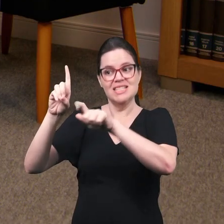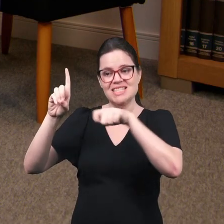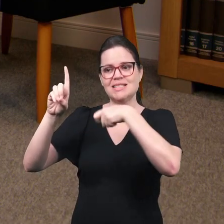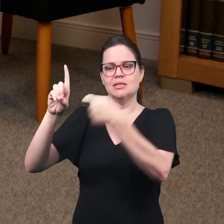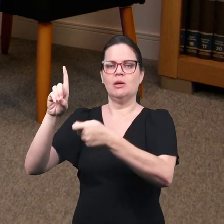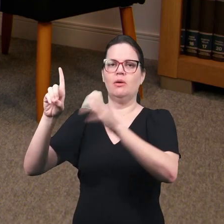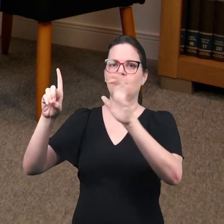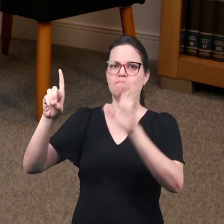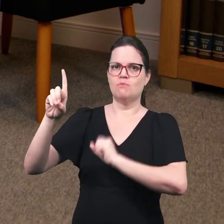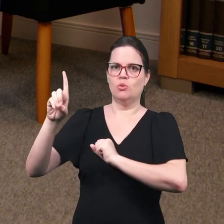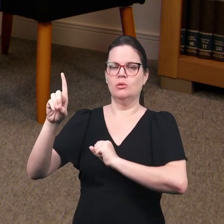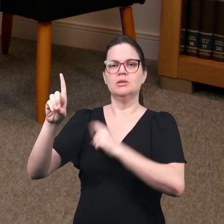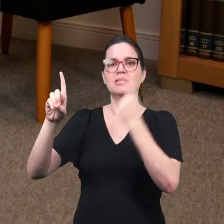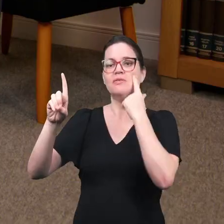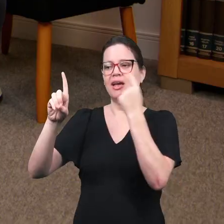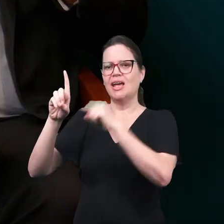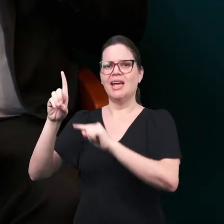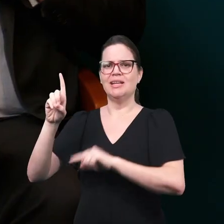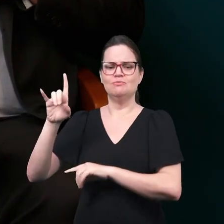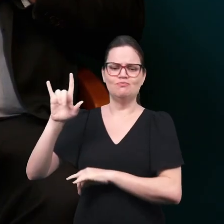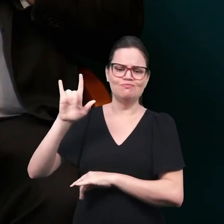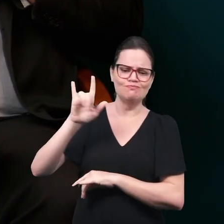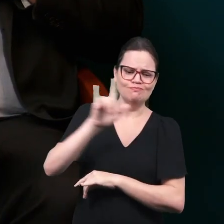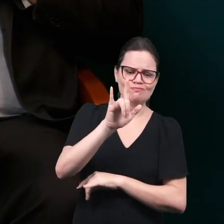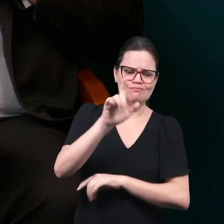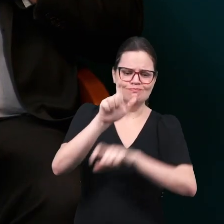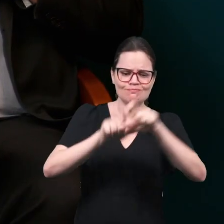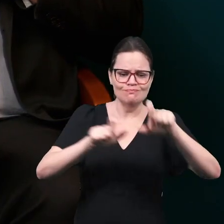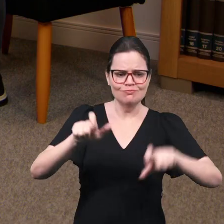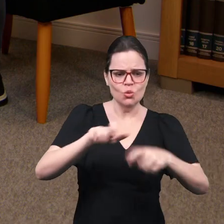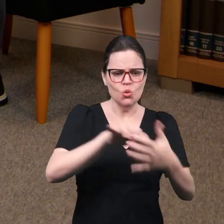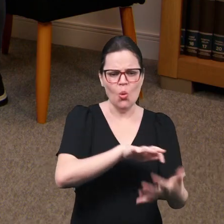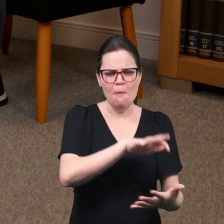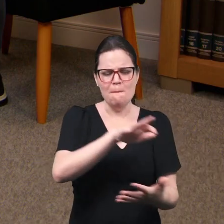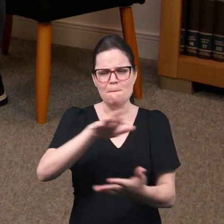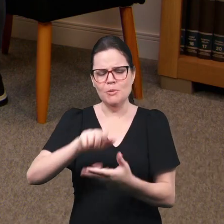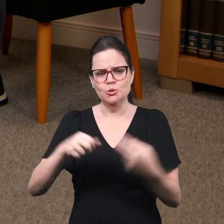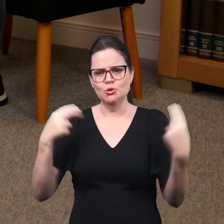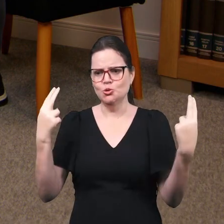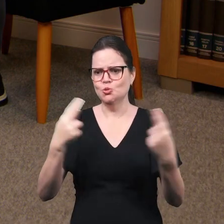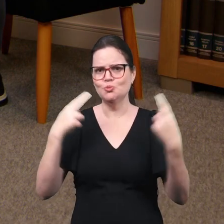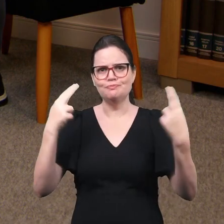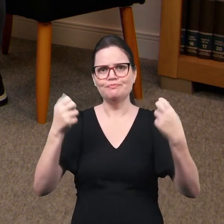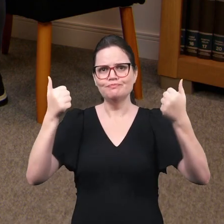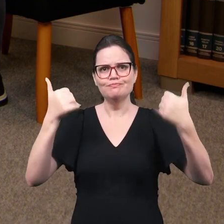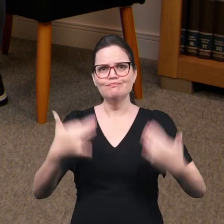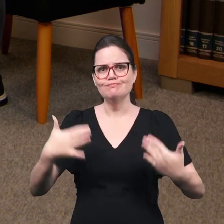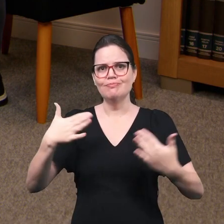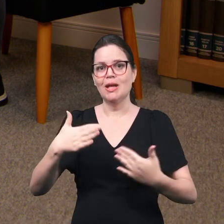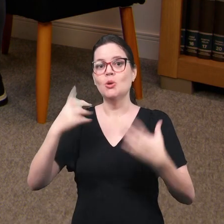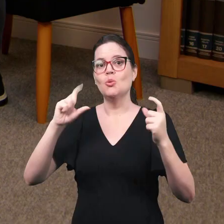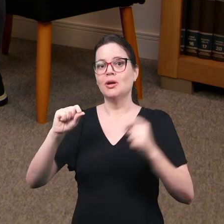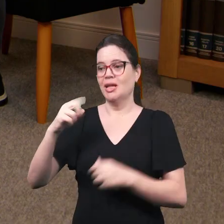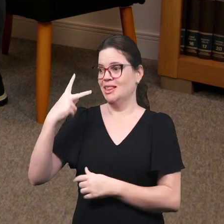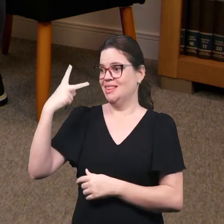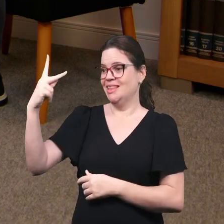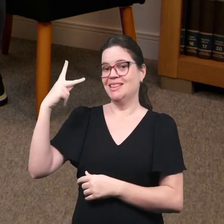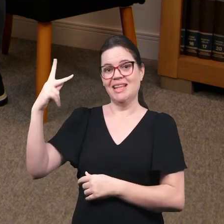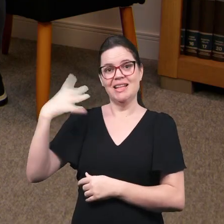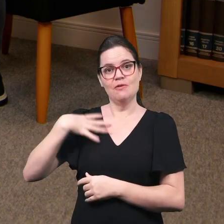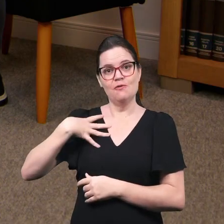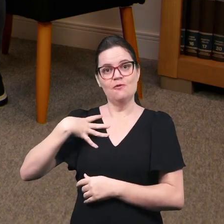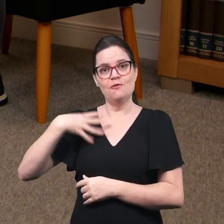maneira que deu o seu único filho para morrer no nosso lugar. Amém. Então, o objetivo de Deus, nos